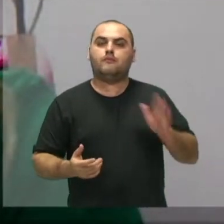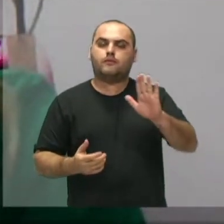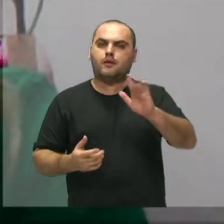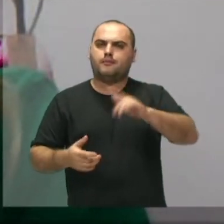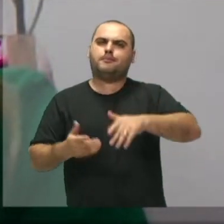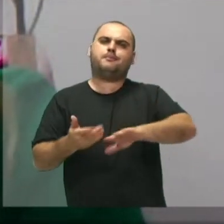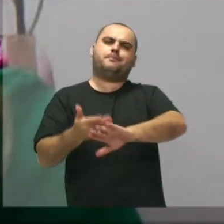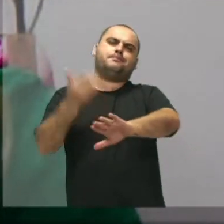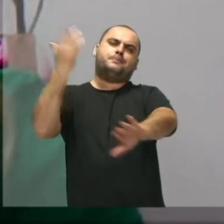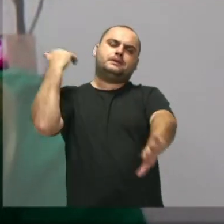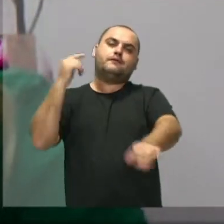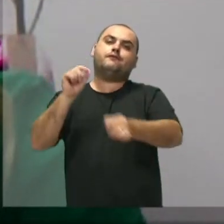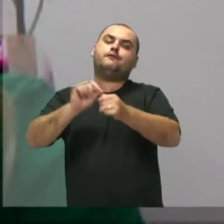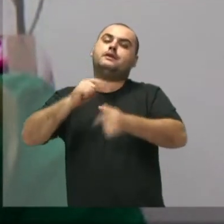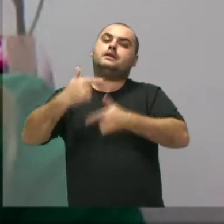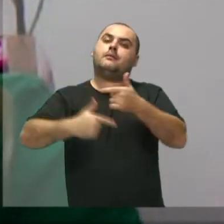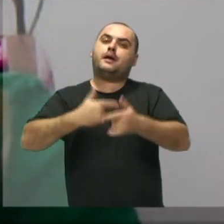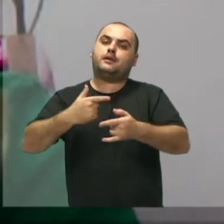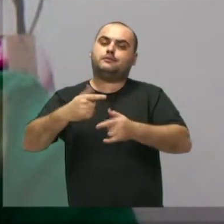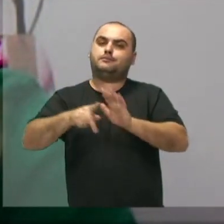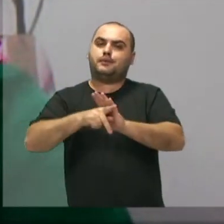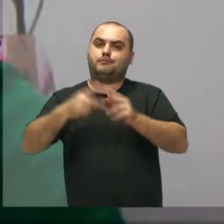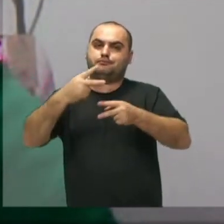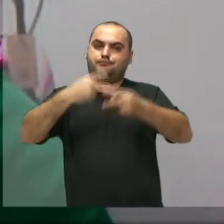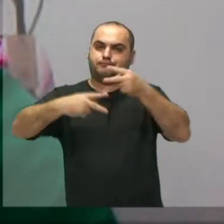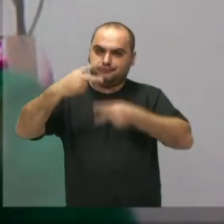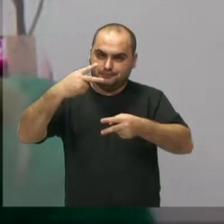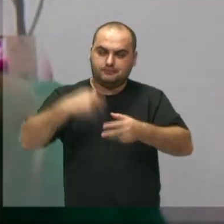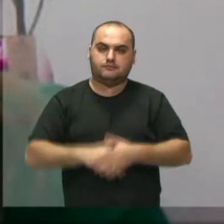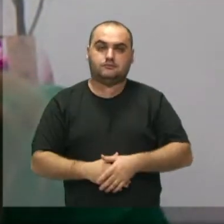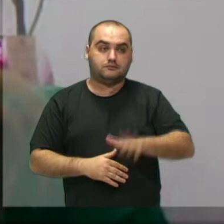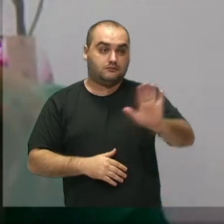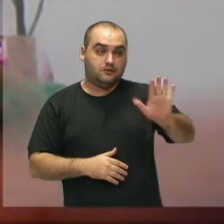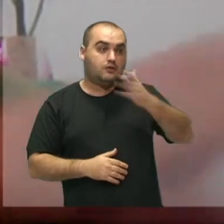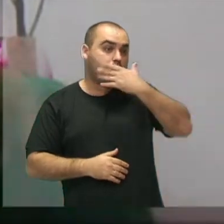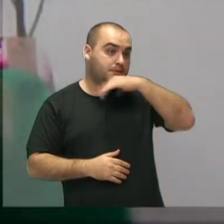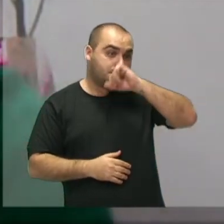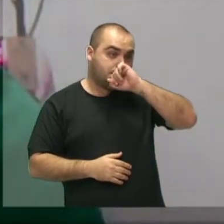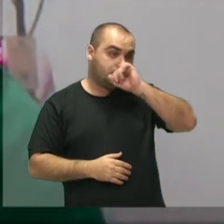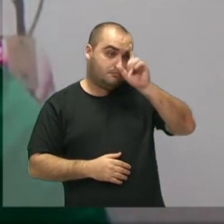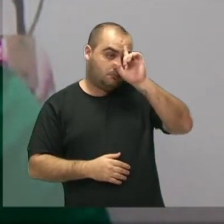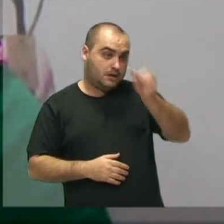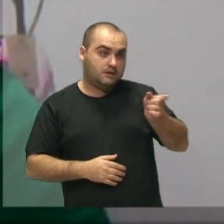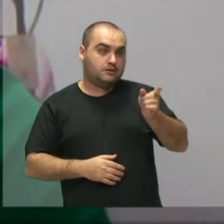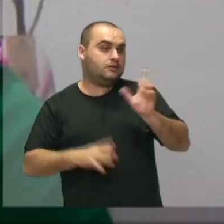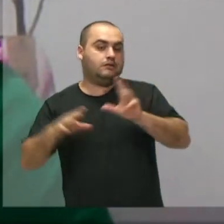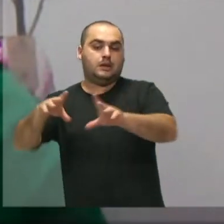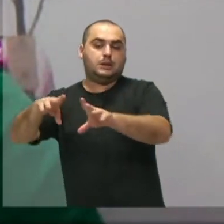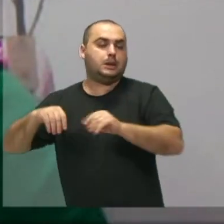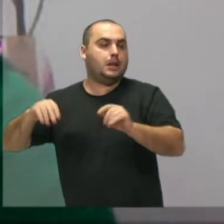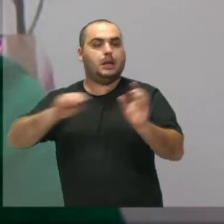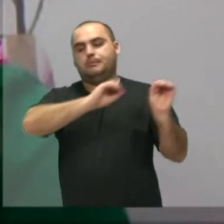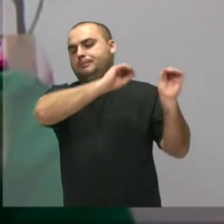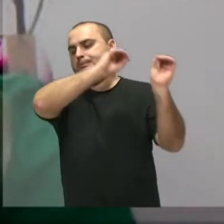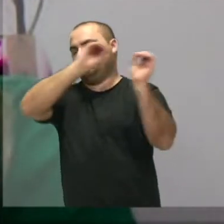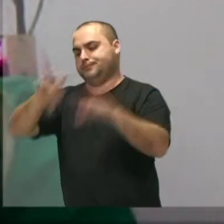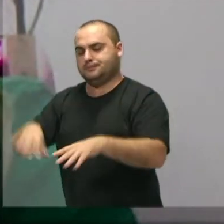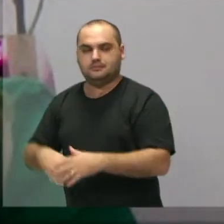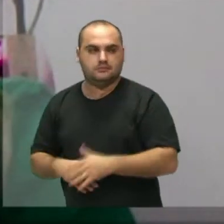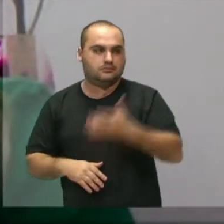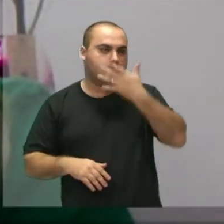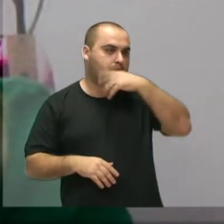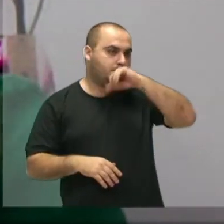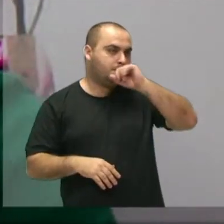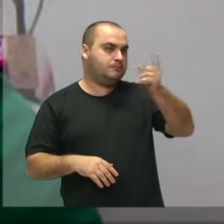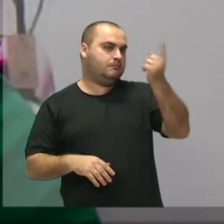reciclagem. E daí a gente ouvia muito depoimento de criança dizendo assim, mas meu pai manda a gente jogar tudo lá no terreno. Mas sabe, isso é muito